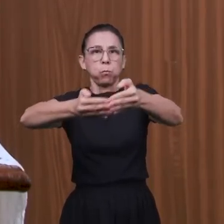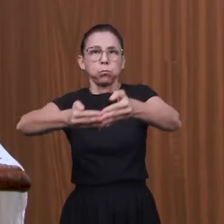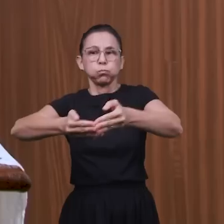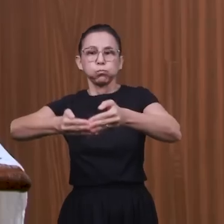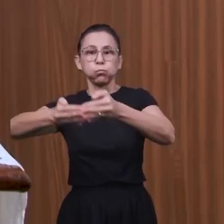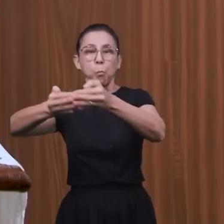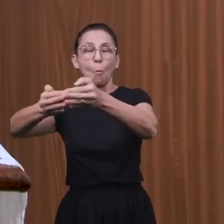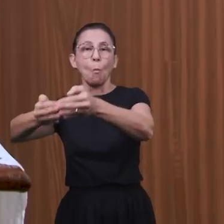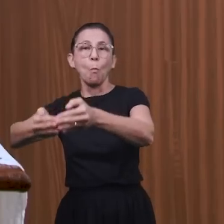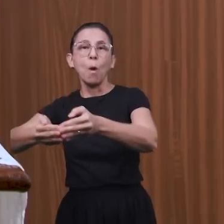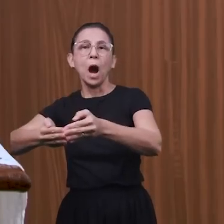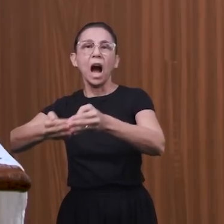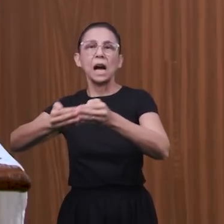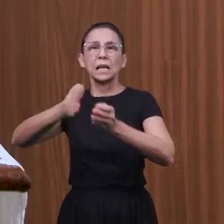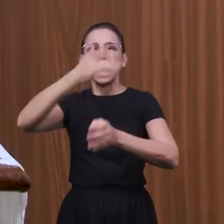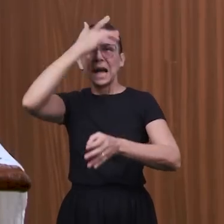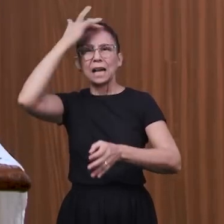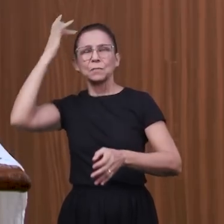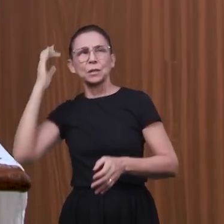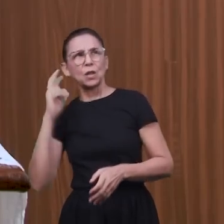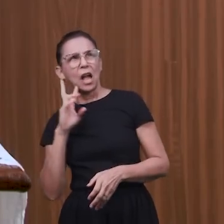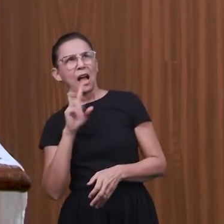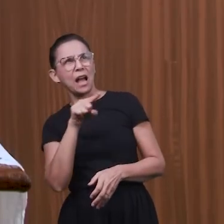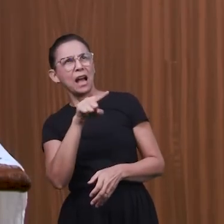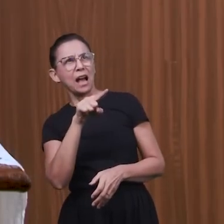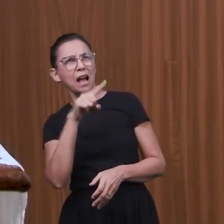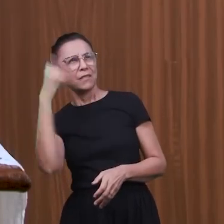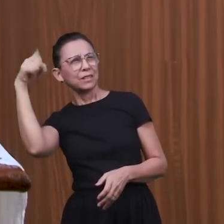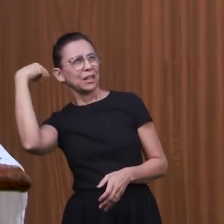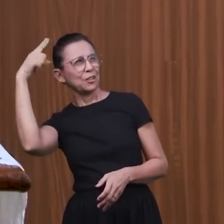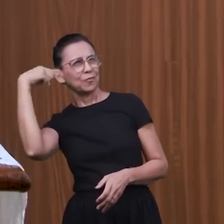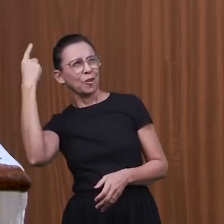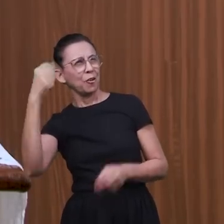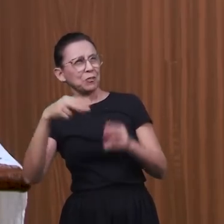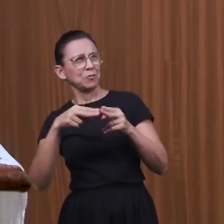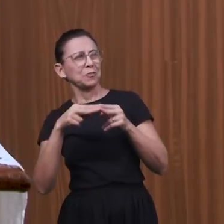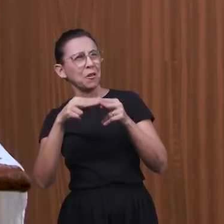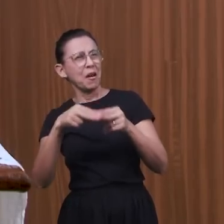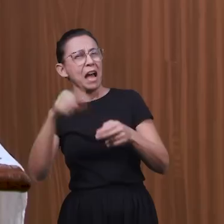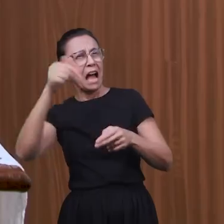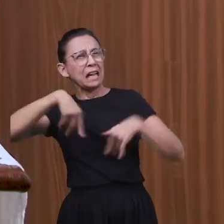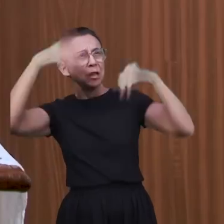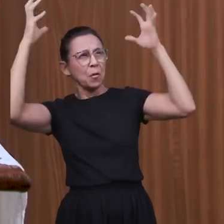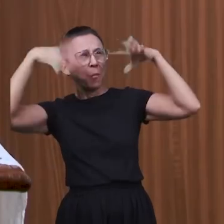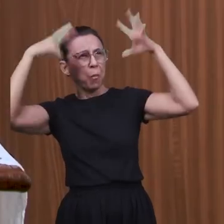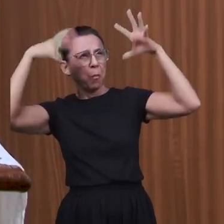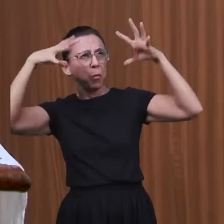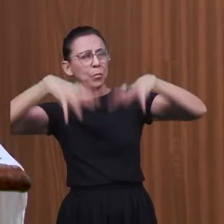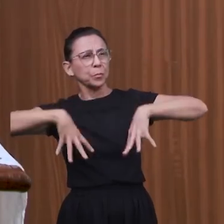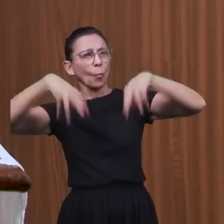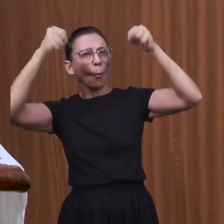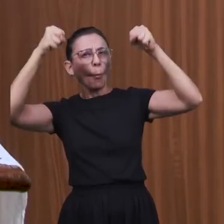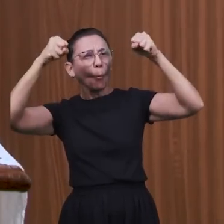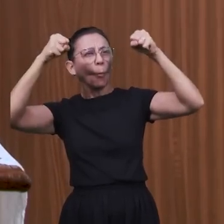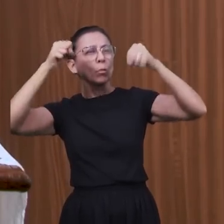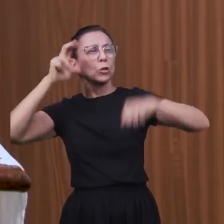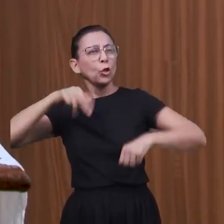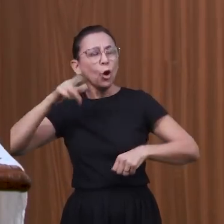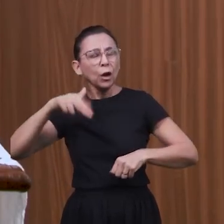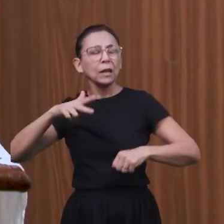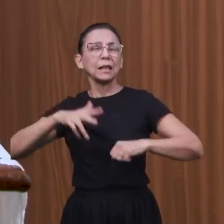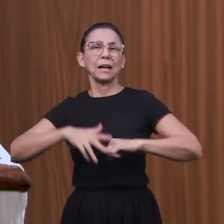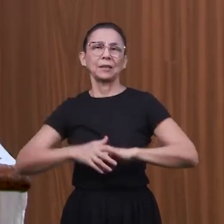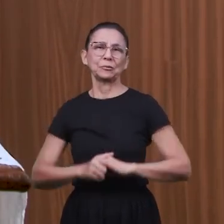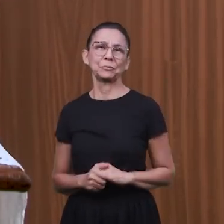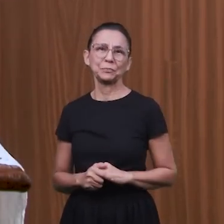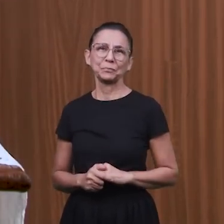que entrassem naquela arca seriam acolhidos, seriam salvos. Hoje há uma arca e esta arca é a obra que Deus está